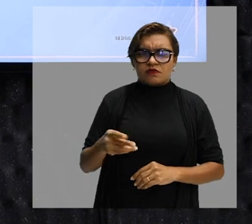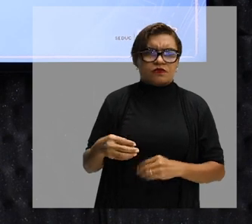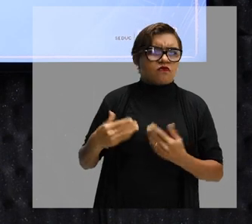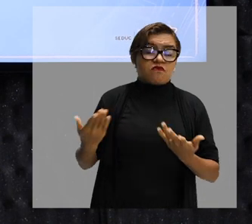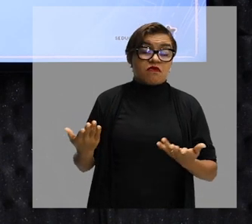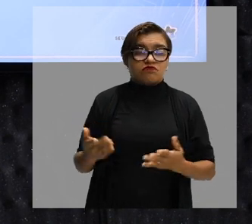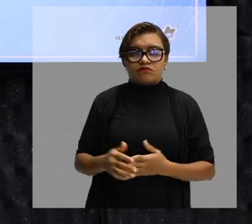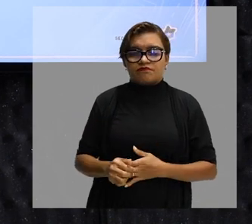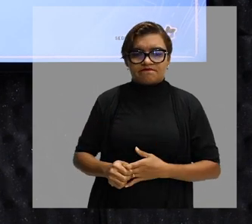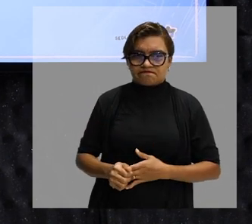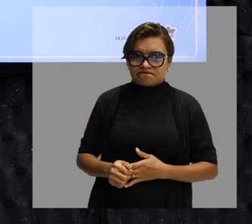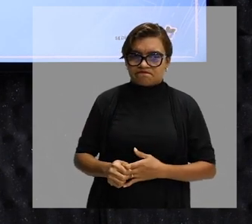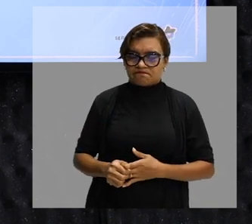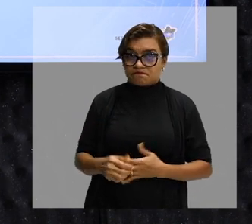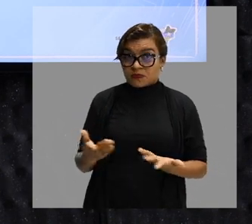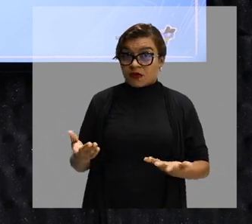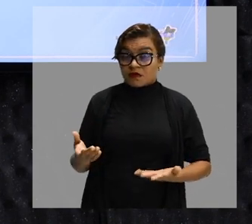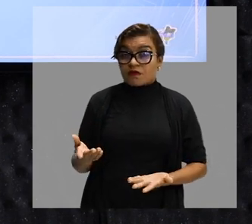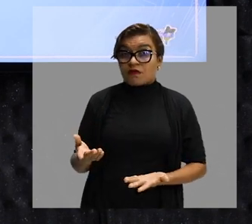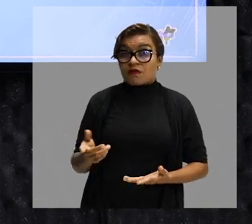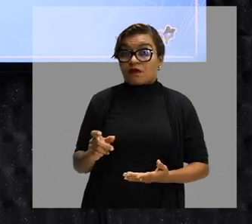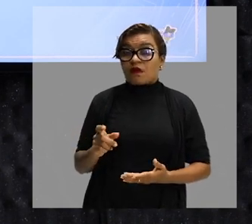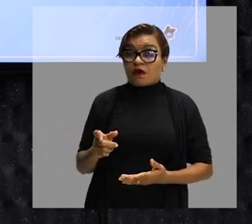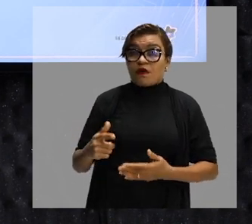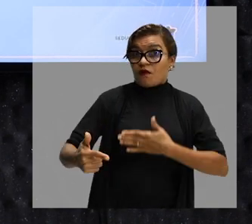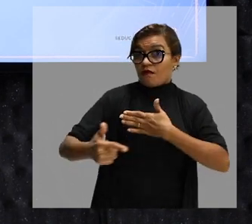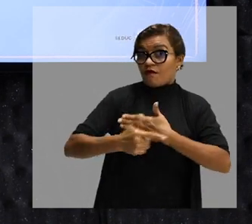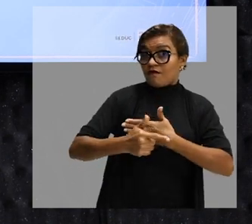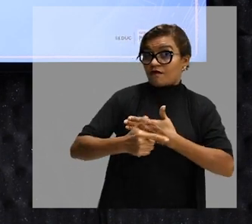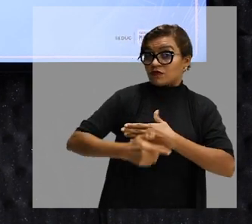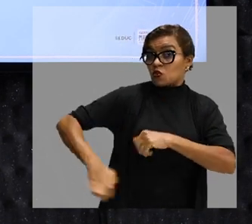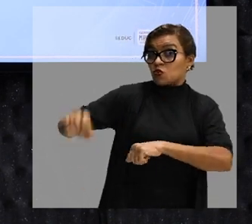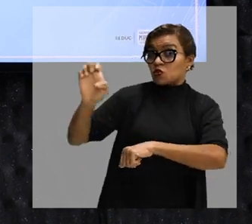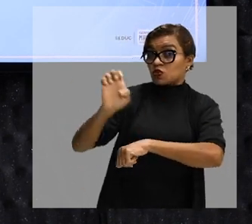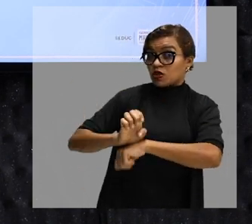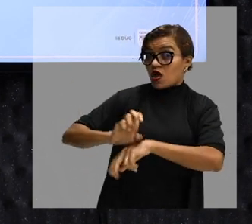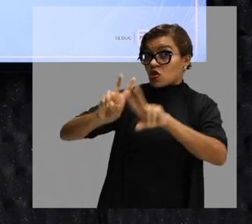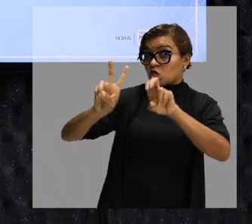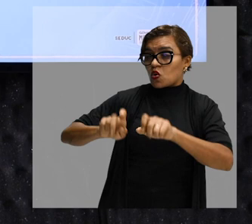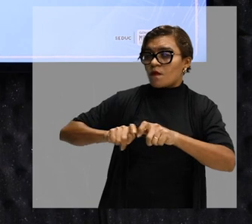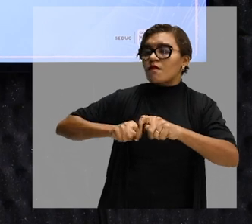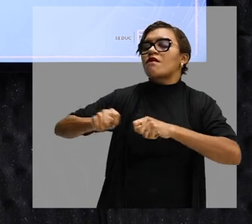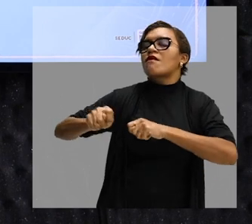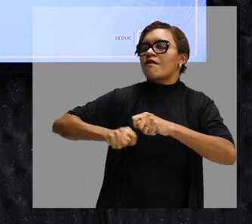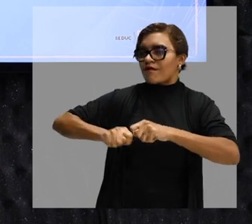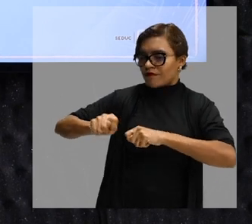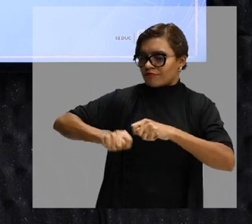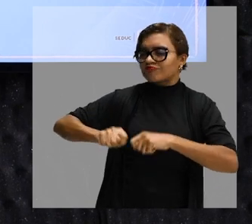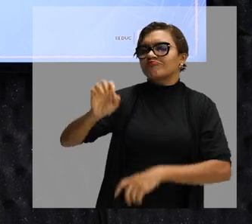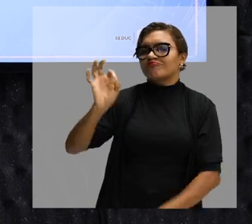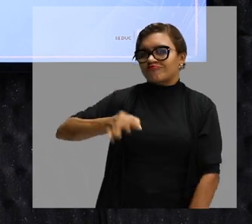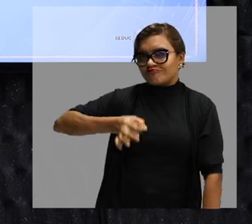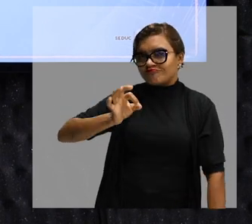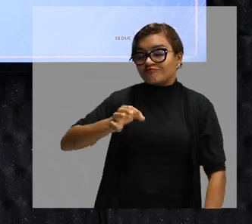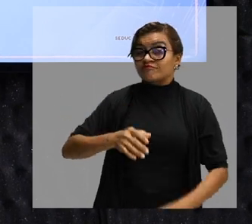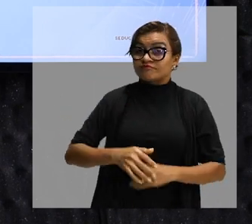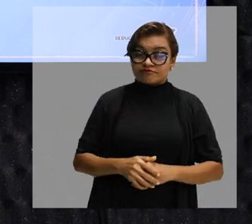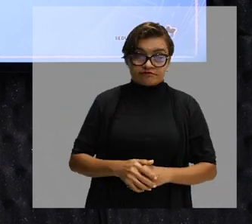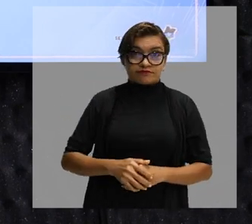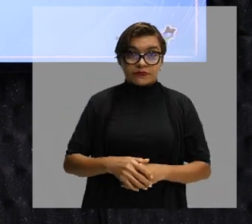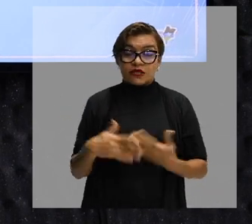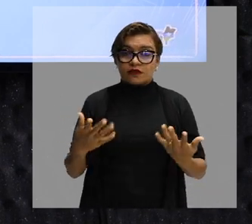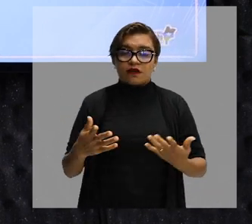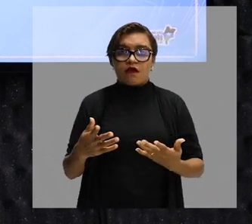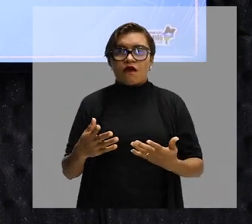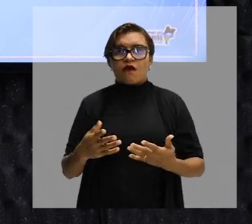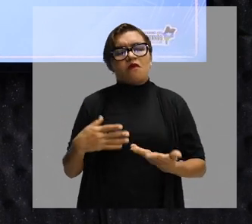do socialismo? Bom, com certeza é o papel do Estado em relação à economia. E aí você vai lembrar que no liberalismo o mercado